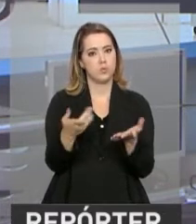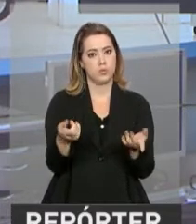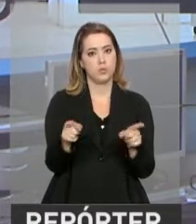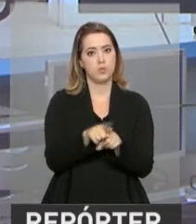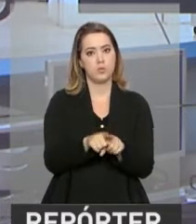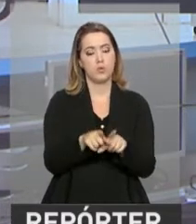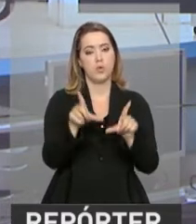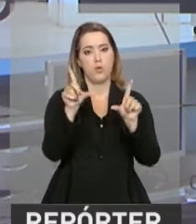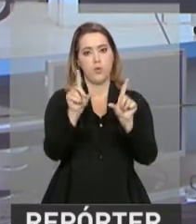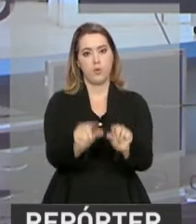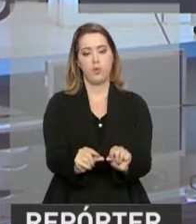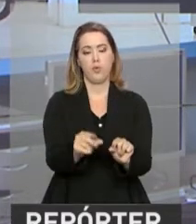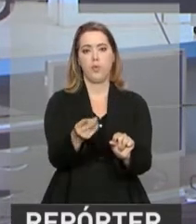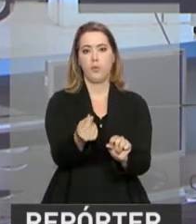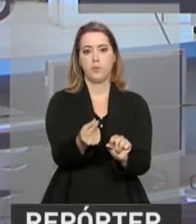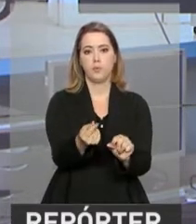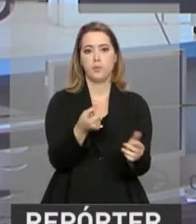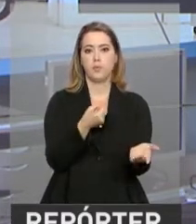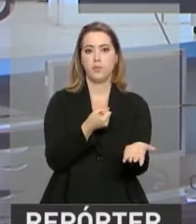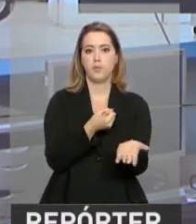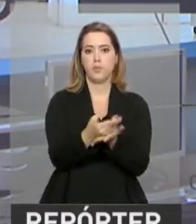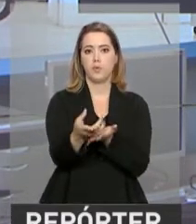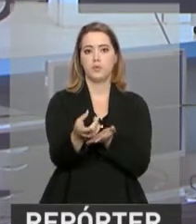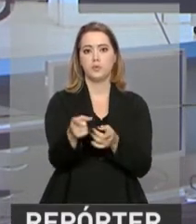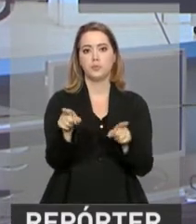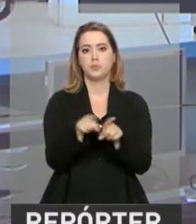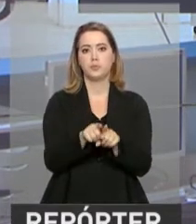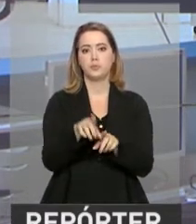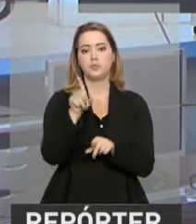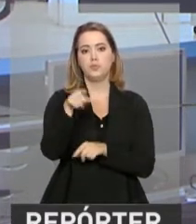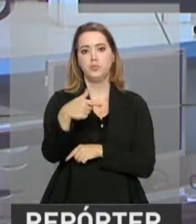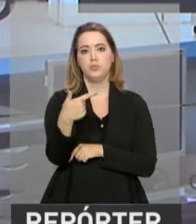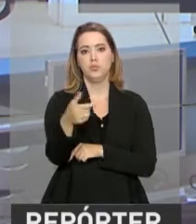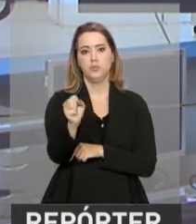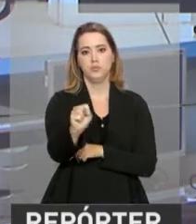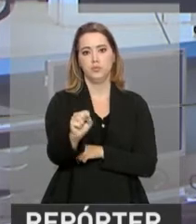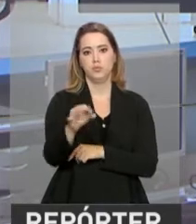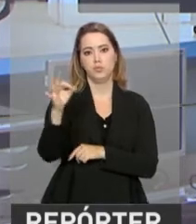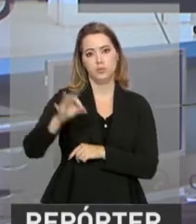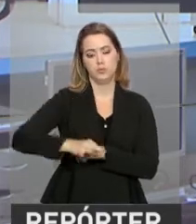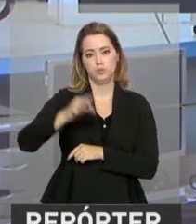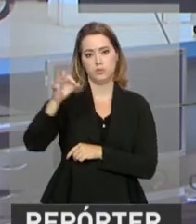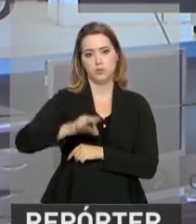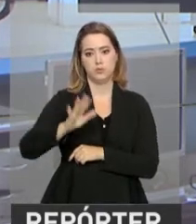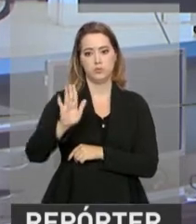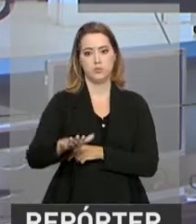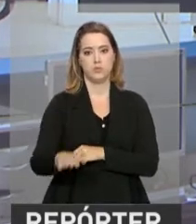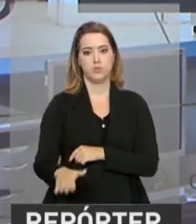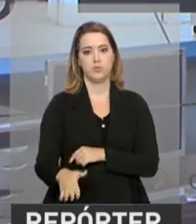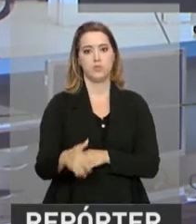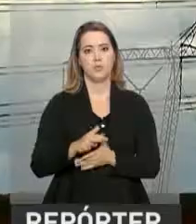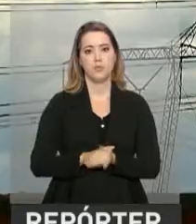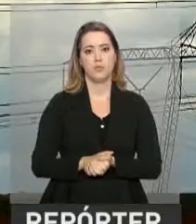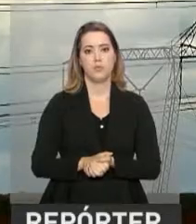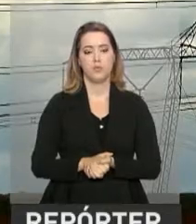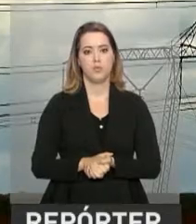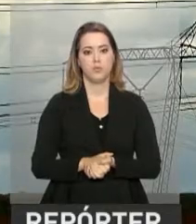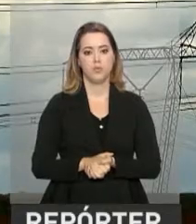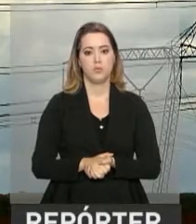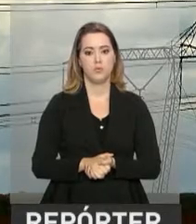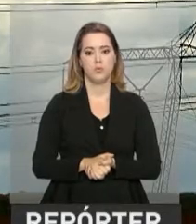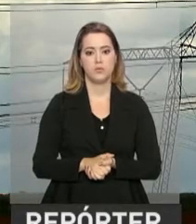valor do desconto entre o preço inicialmente estipulado eo arrematado foi de até 28% mais baixo